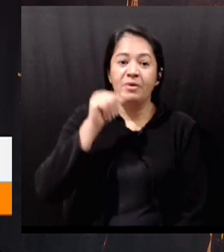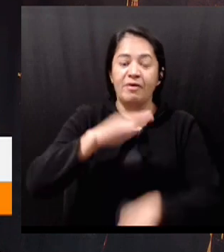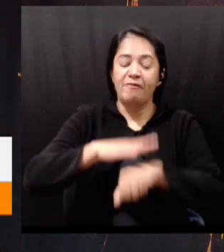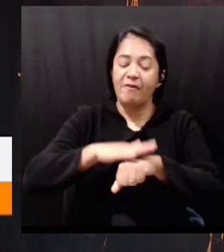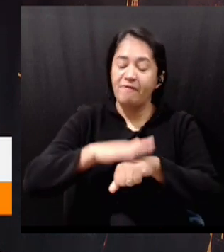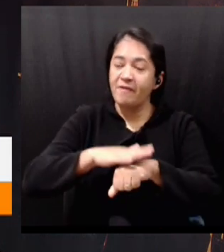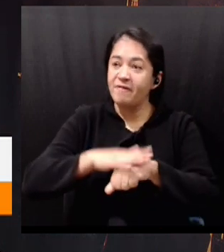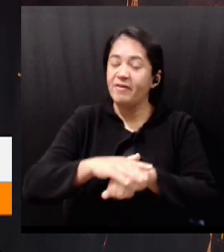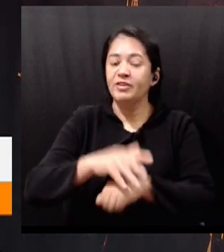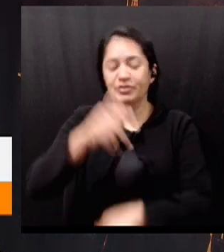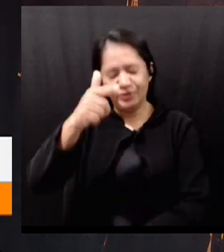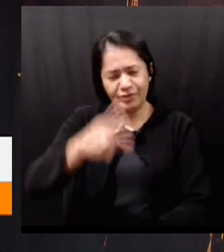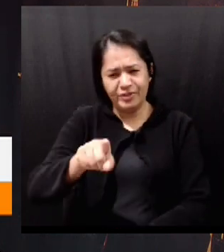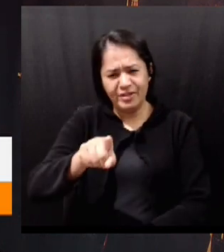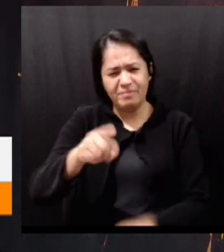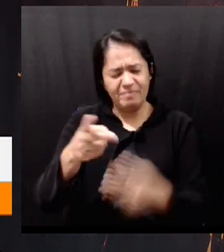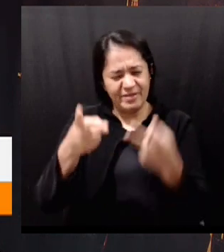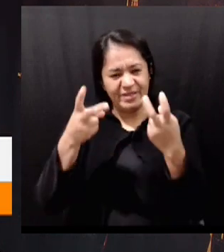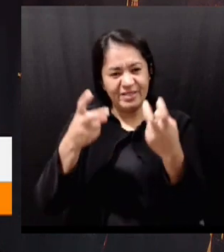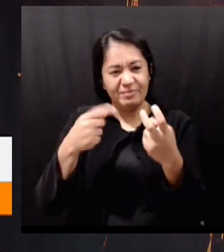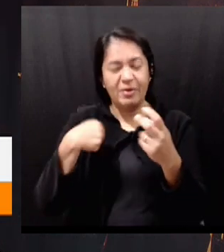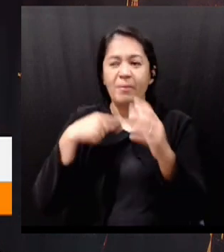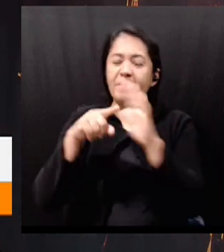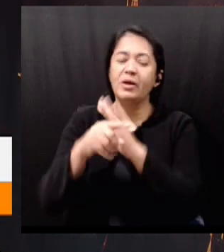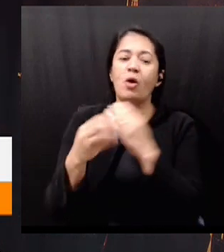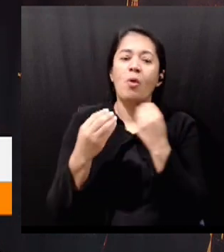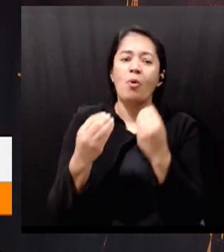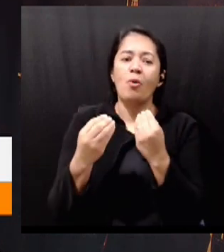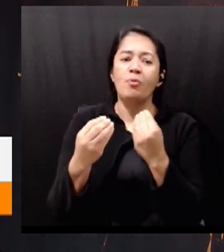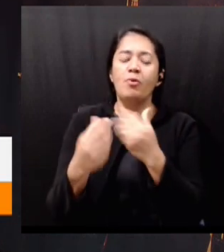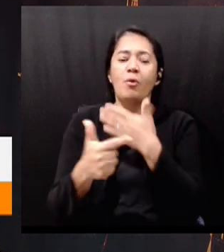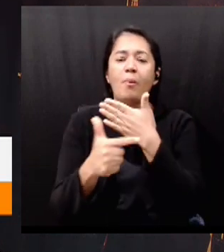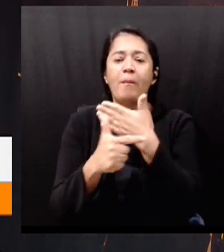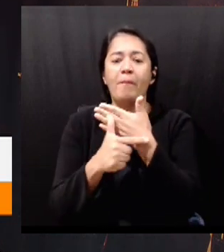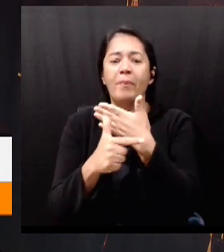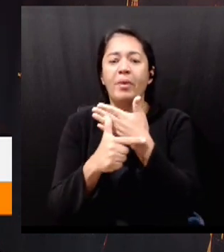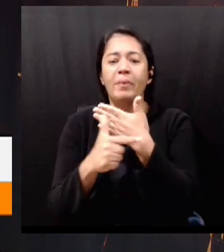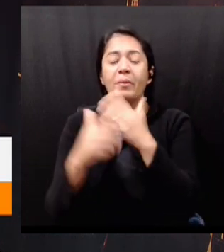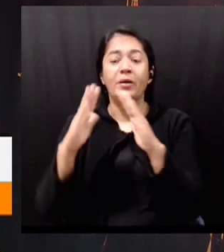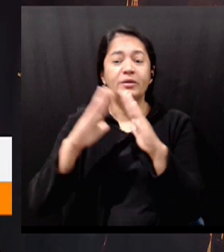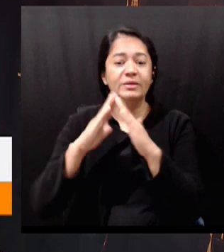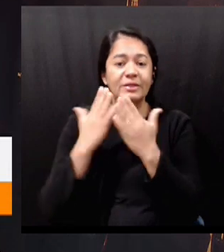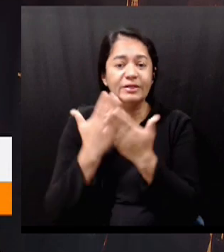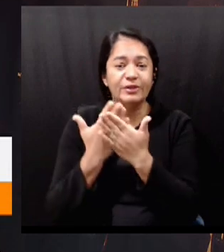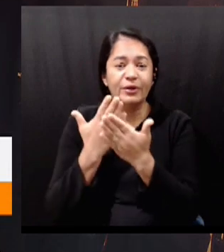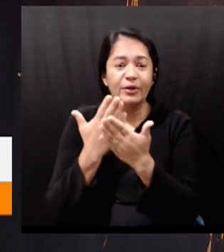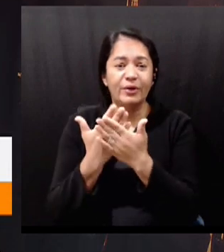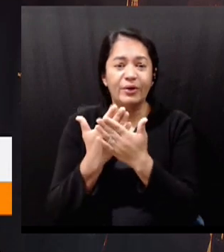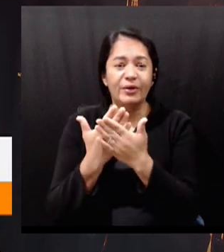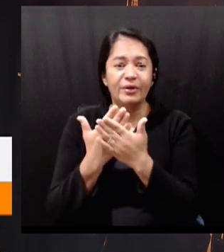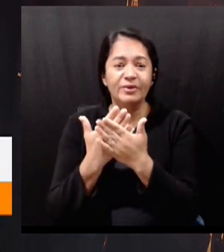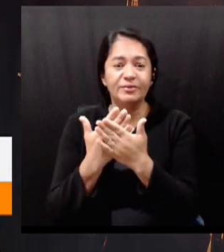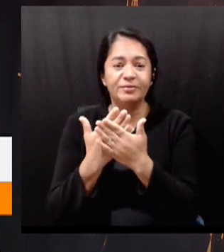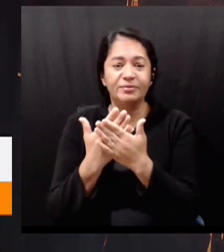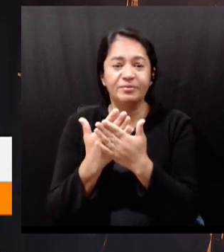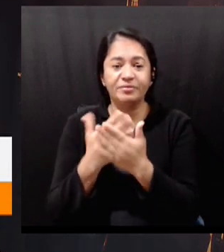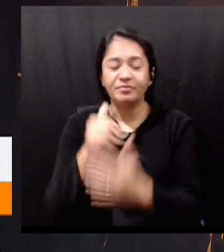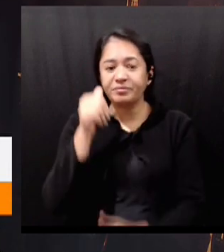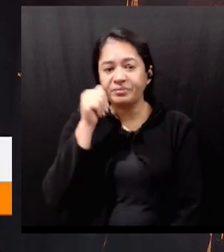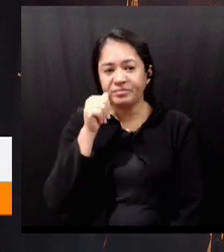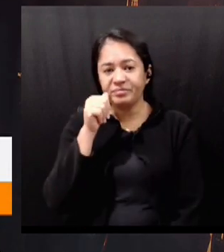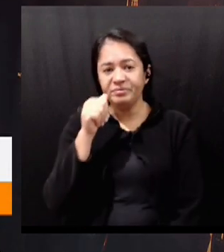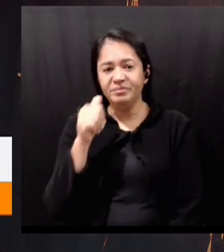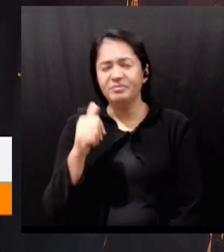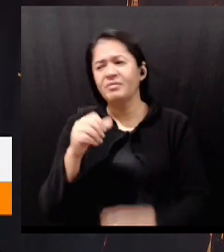que eu perguntei para você qual que é o papel da escola, né, na quebra desse estereótipo da mulher multitarefas, né, na educação aí